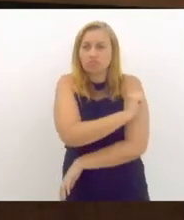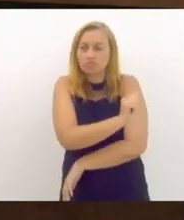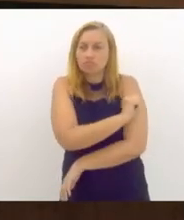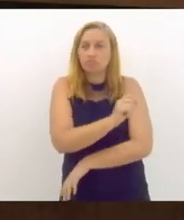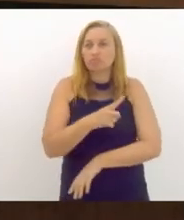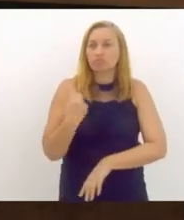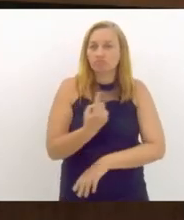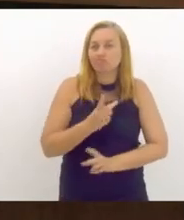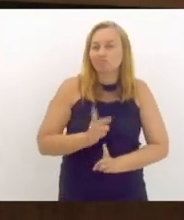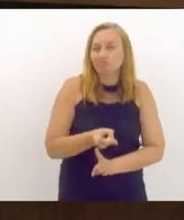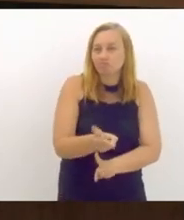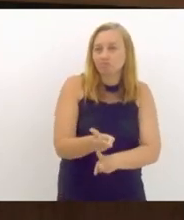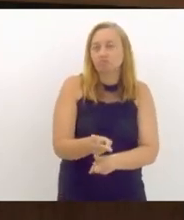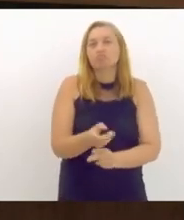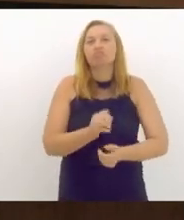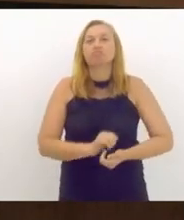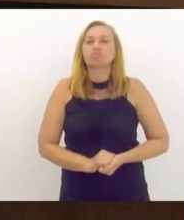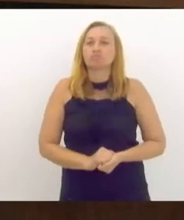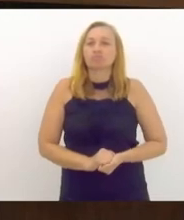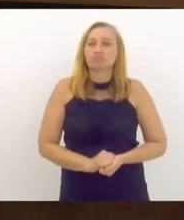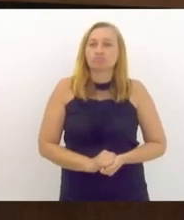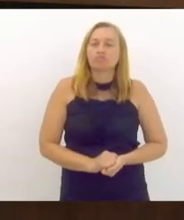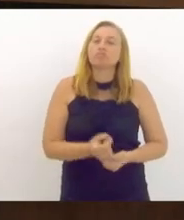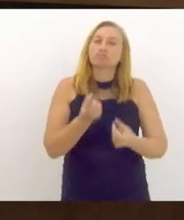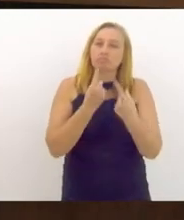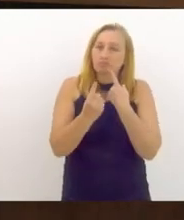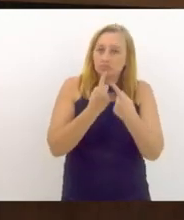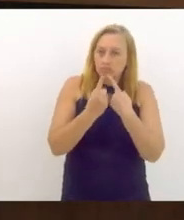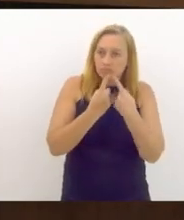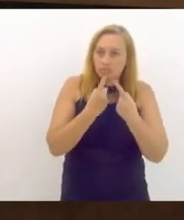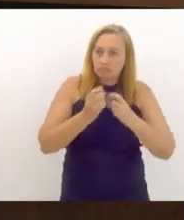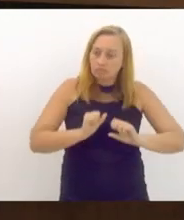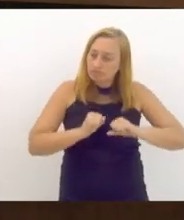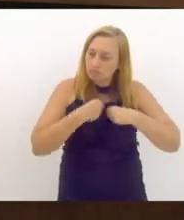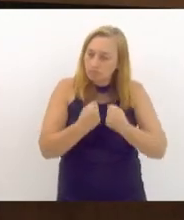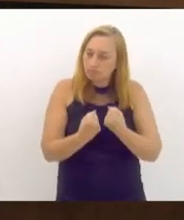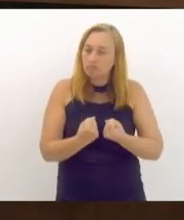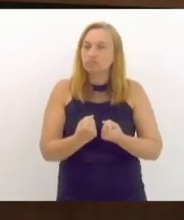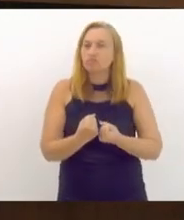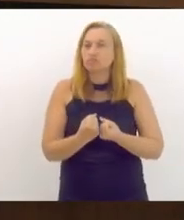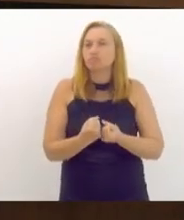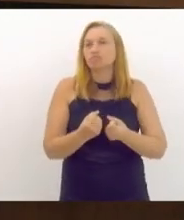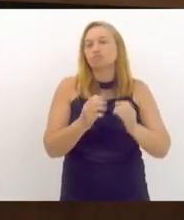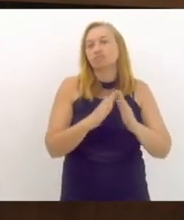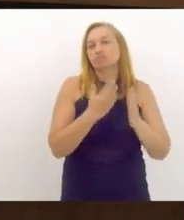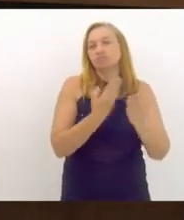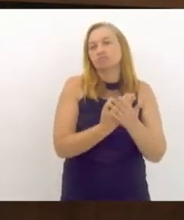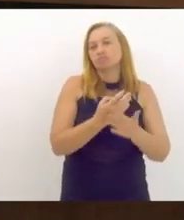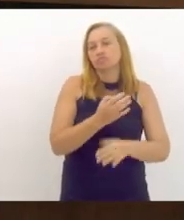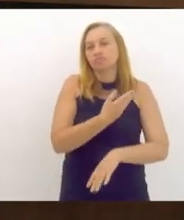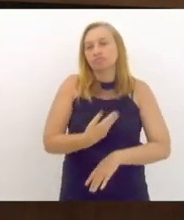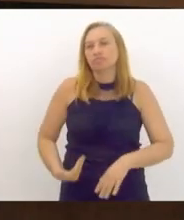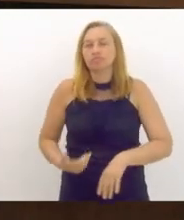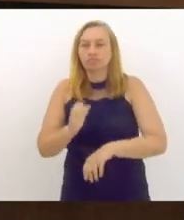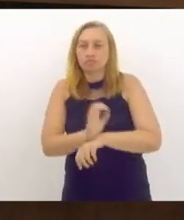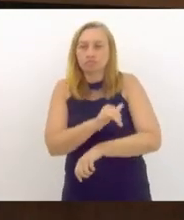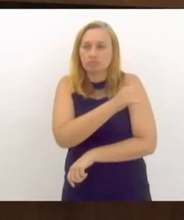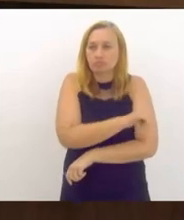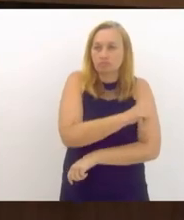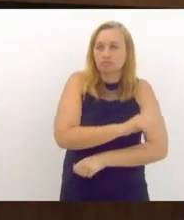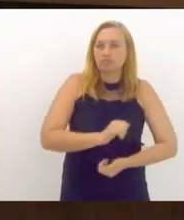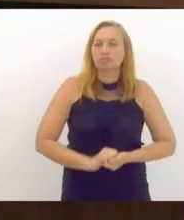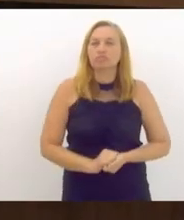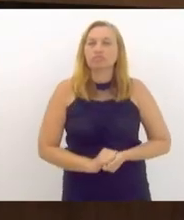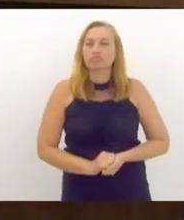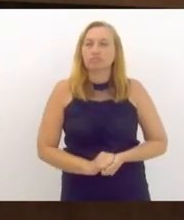gente continua muito disposto a debater, a fortalecer a escola pública no Estado do Rio de Janeiro. A gente quer que a gente deixe de ocupar